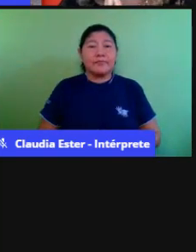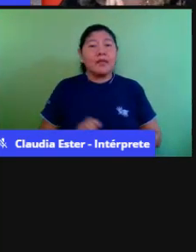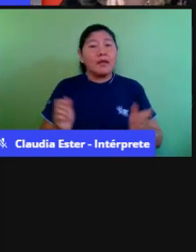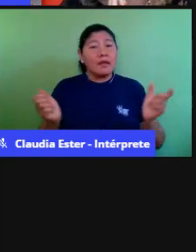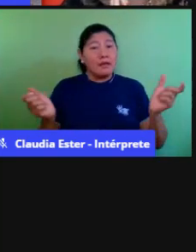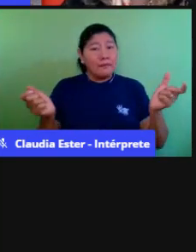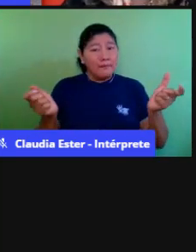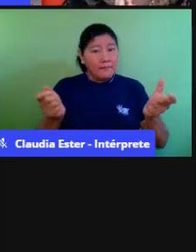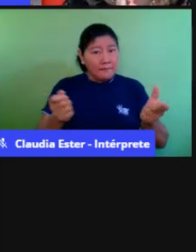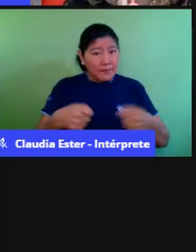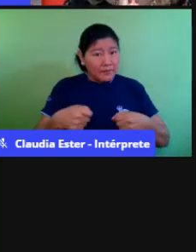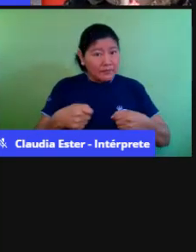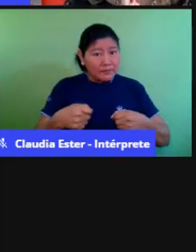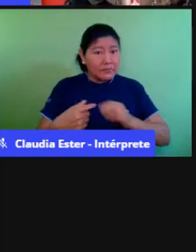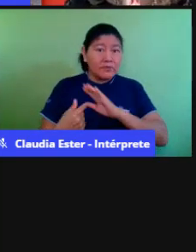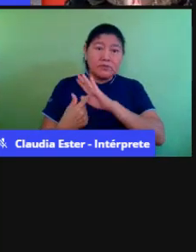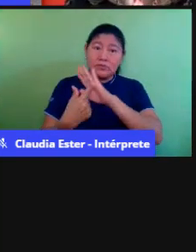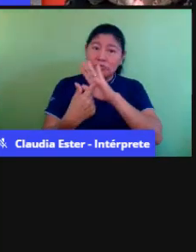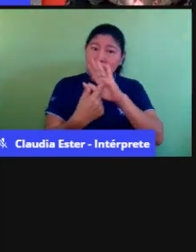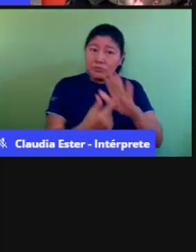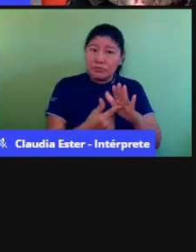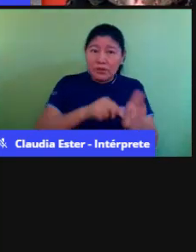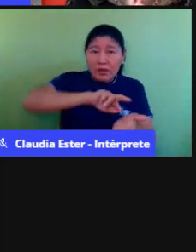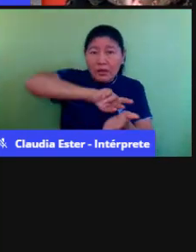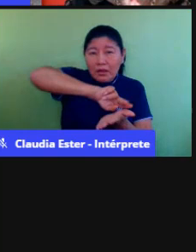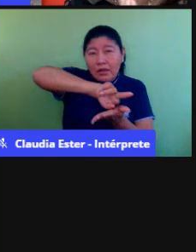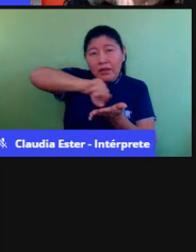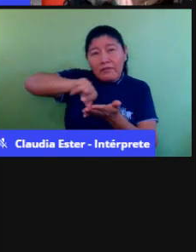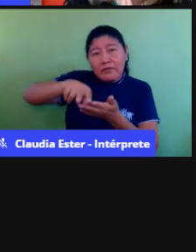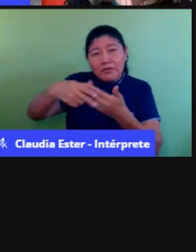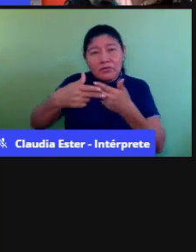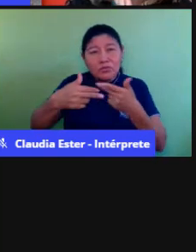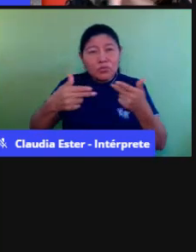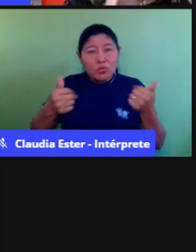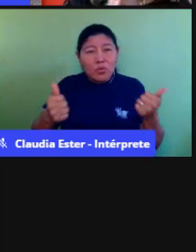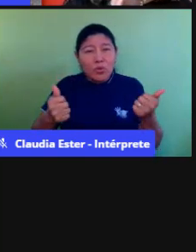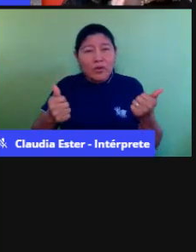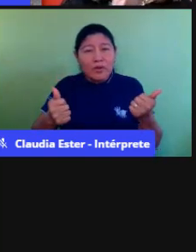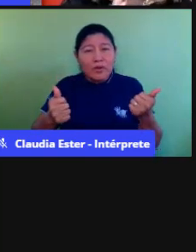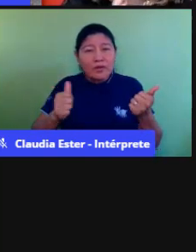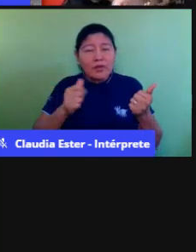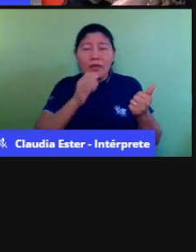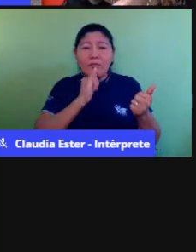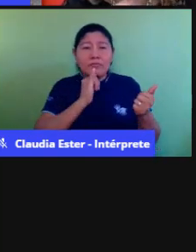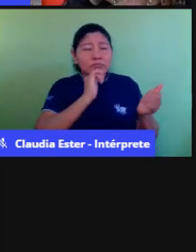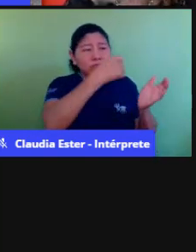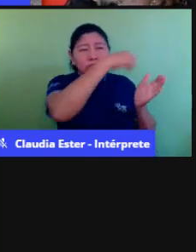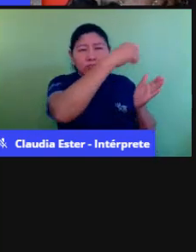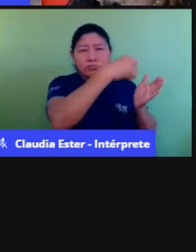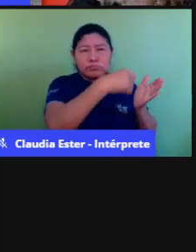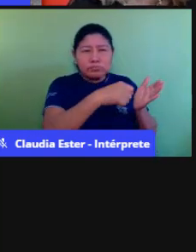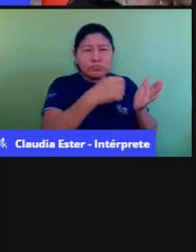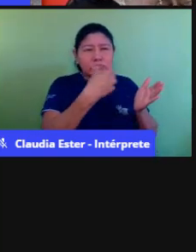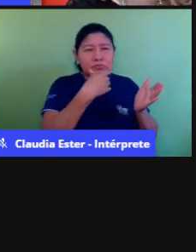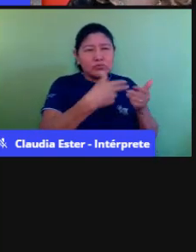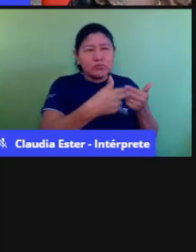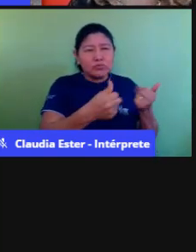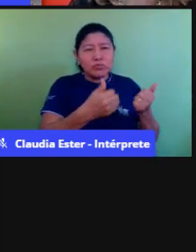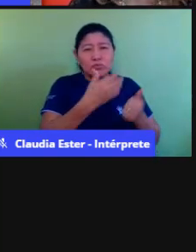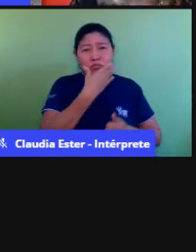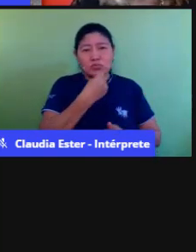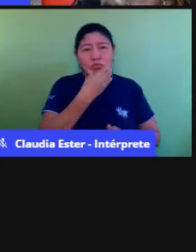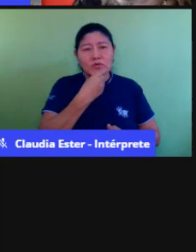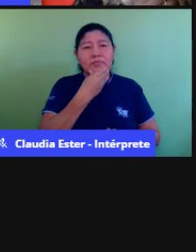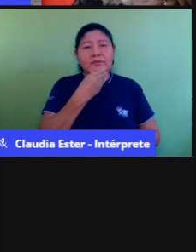Possibilidade de deixar marcas em vários suportes, o corpo, as paredes, o chão, entre outros. Frenet, um pedagogo